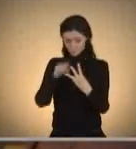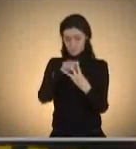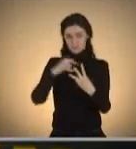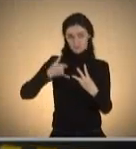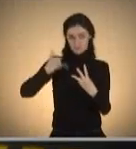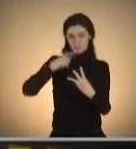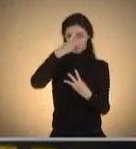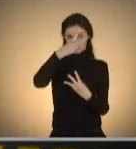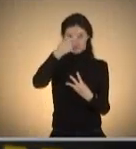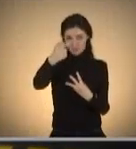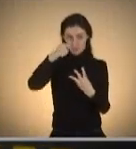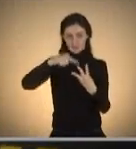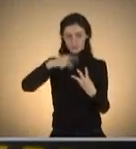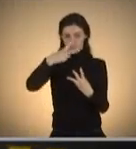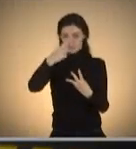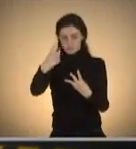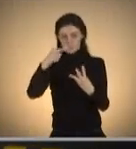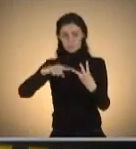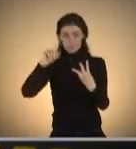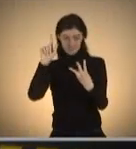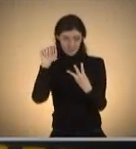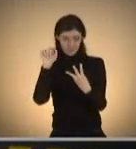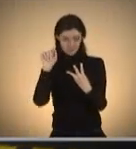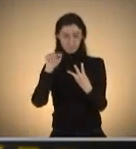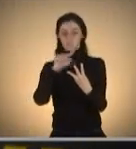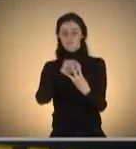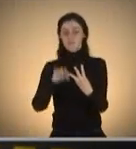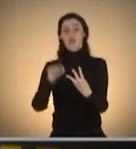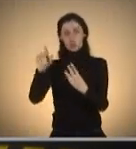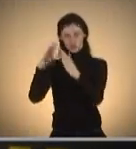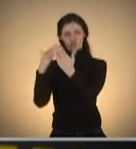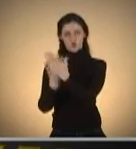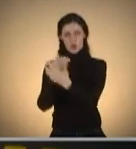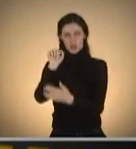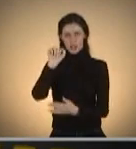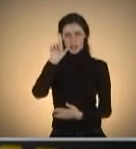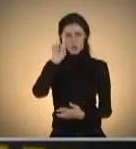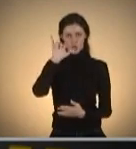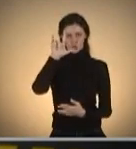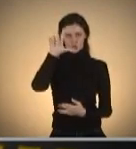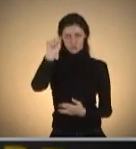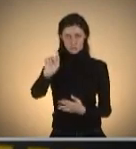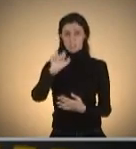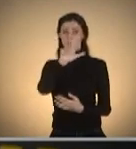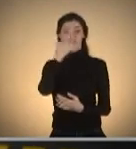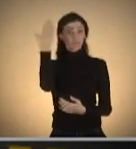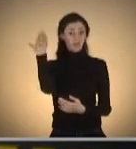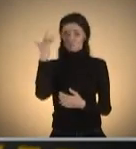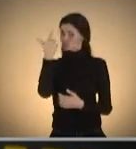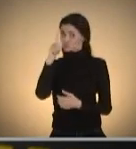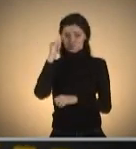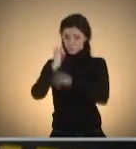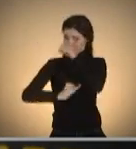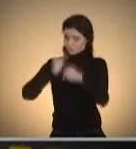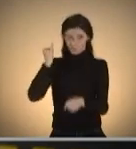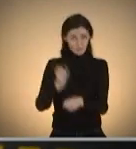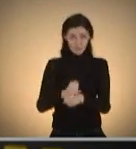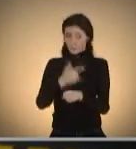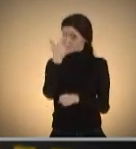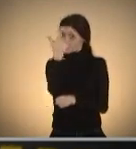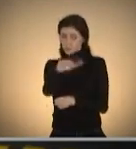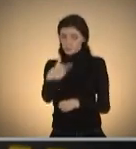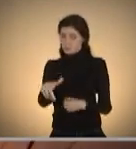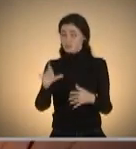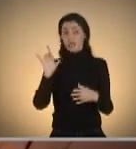tem 27 anos, outro tem 21 e outro tem 17. Estudaram no colégio de Lisbordim, mas eles não tinham acesso à